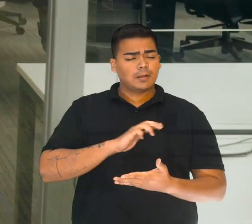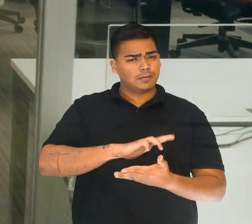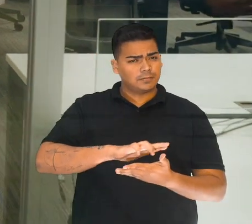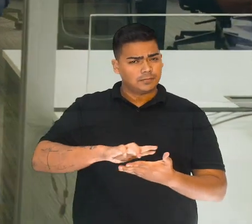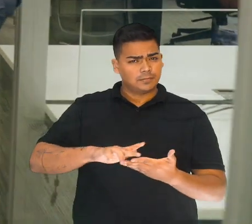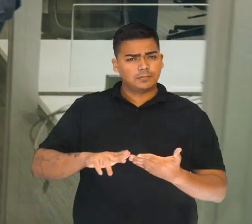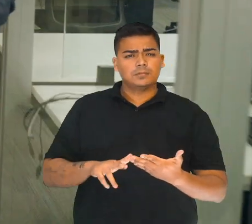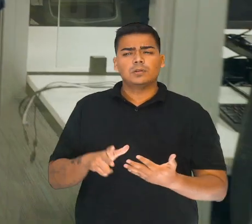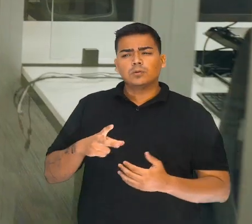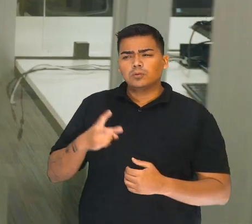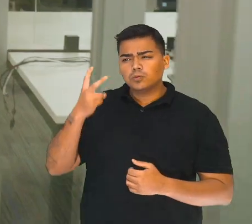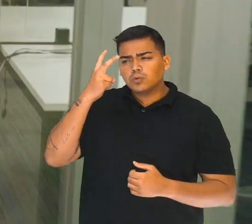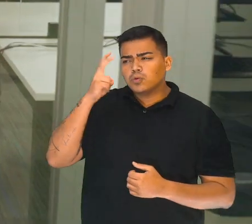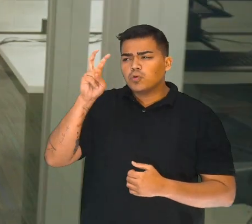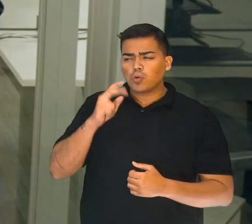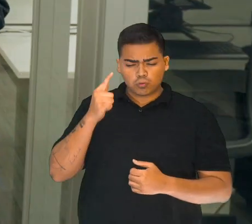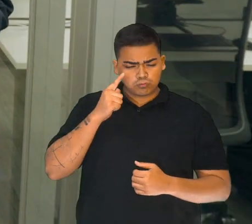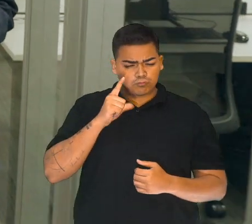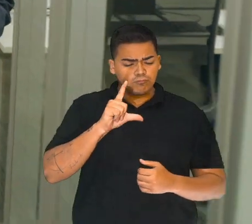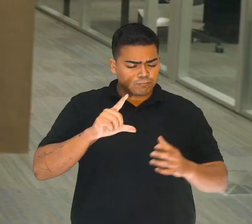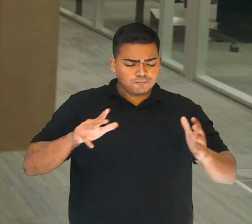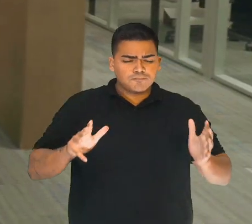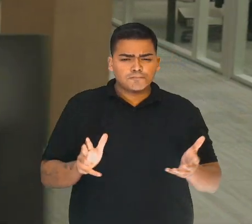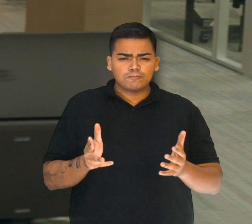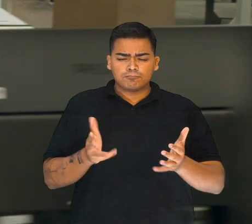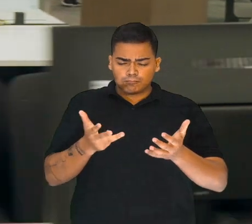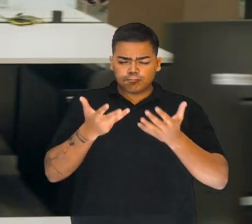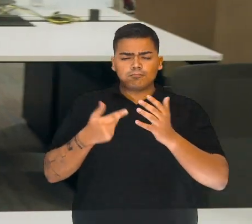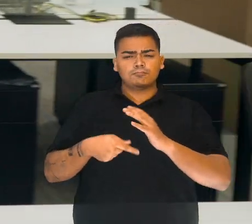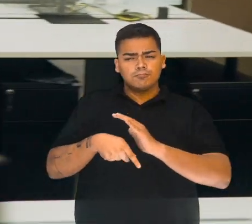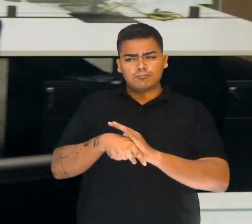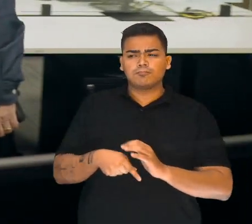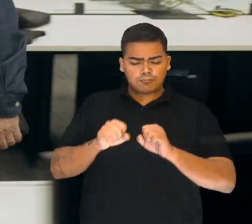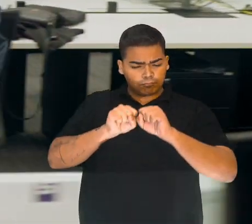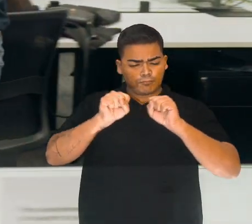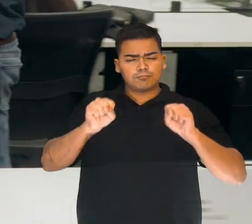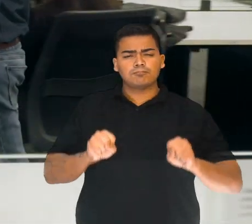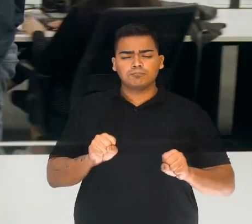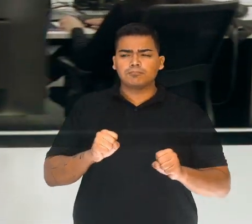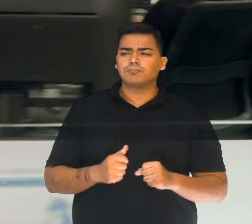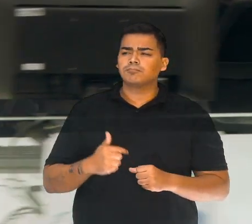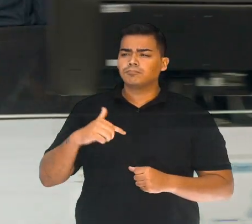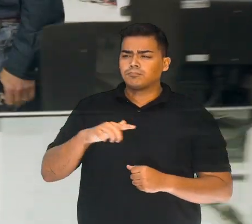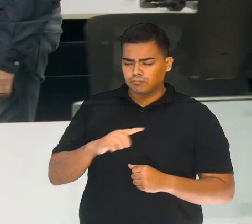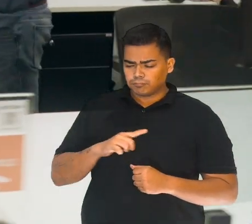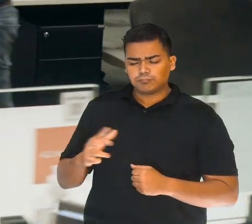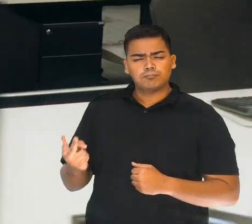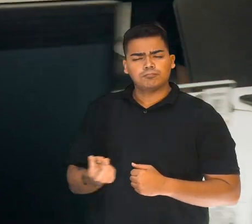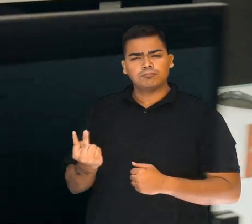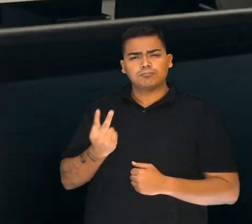Existem vários fatores que contribuem para que um ecossistema realmente se estabeleça e